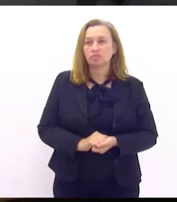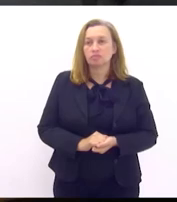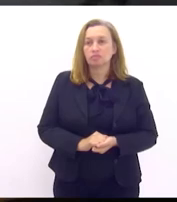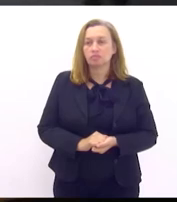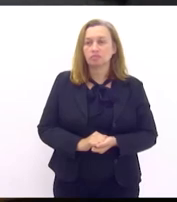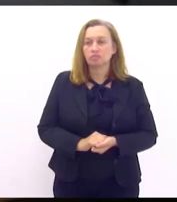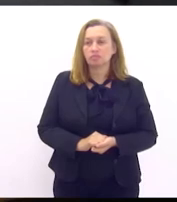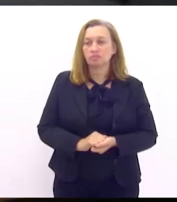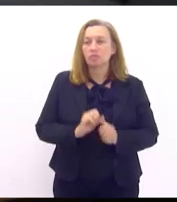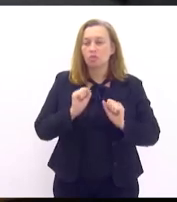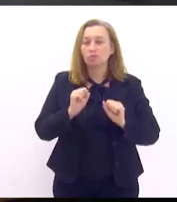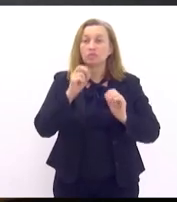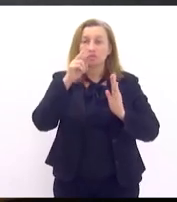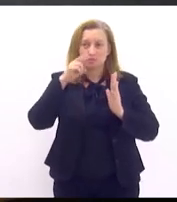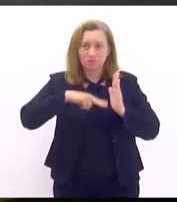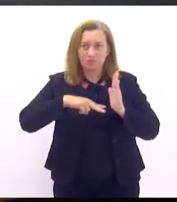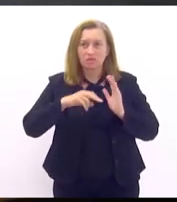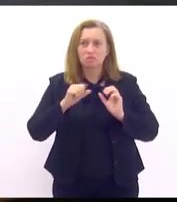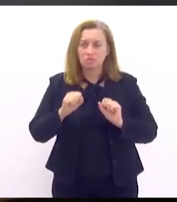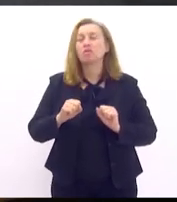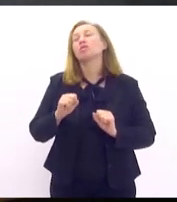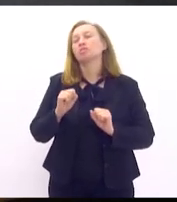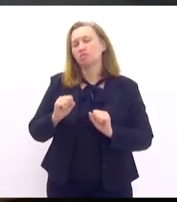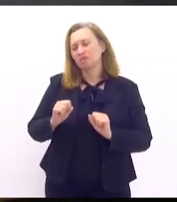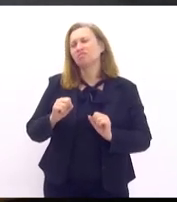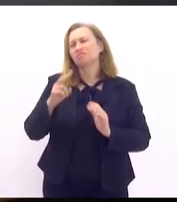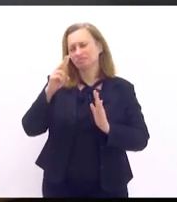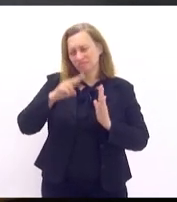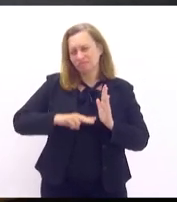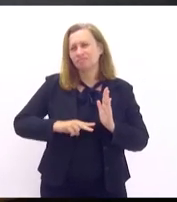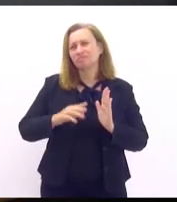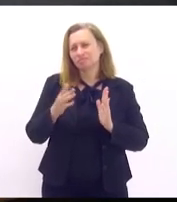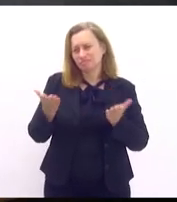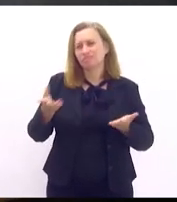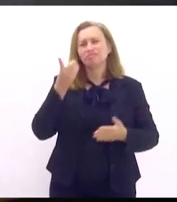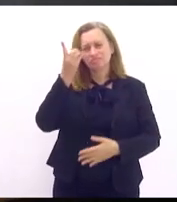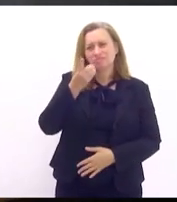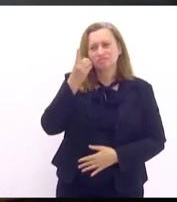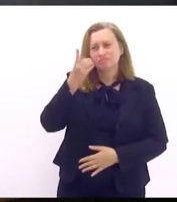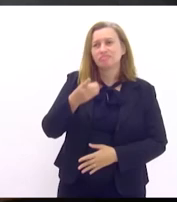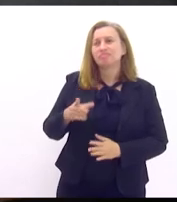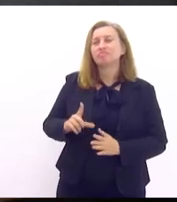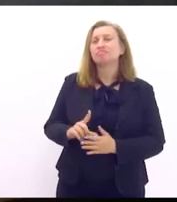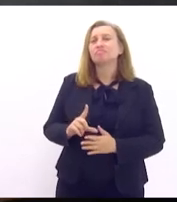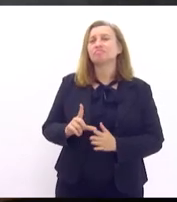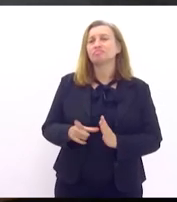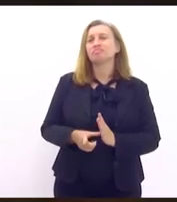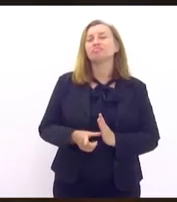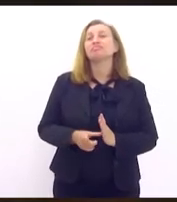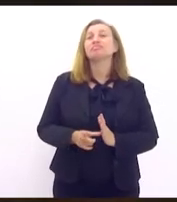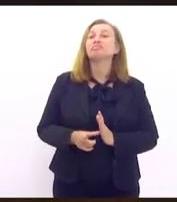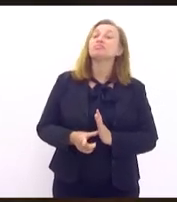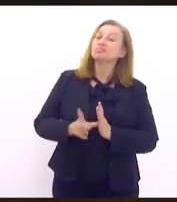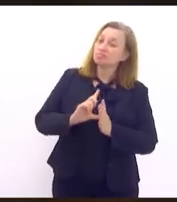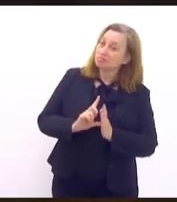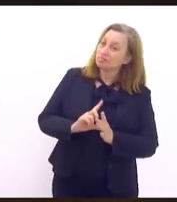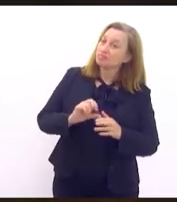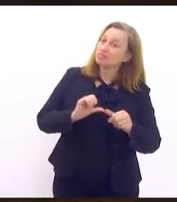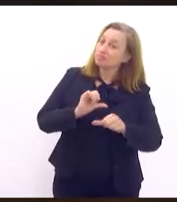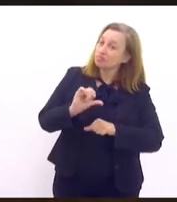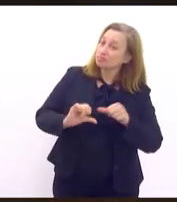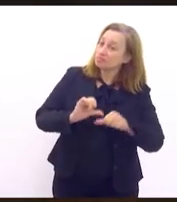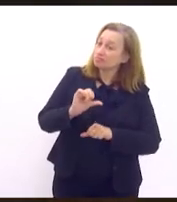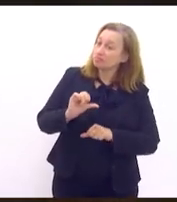Não, posso ler? Pode ler, deputado, fazendo estileza. É, se enganou, é que anteriormente era, mas depois mudou.